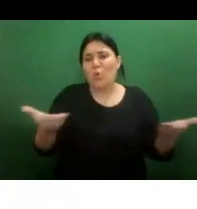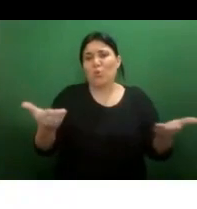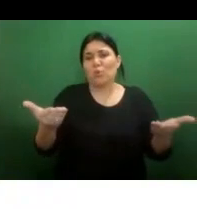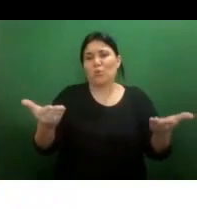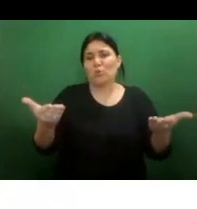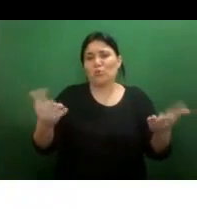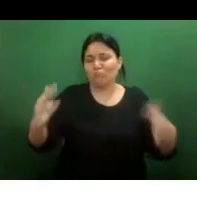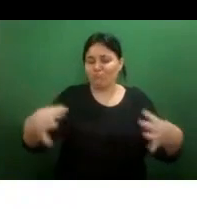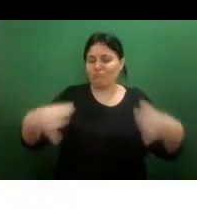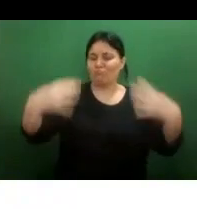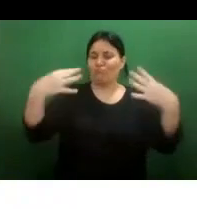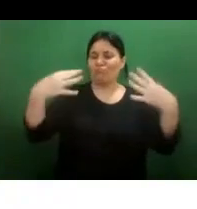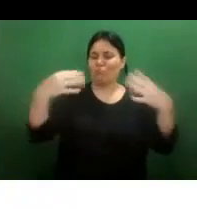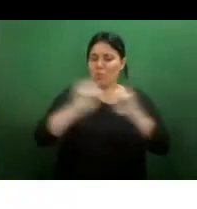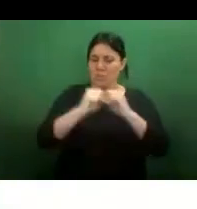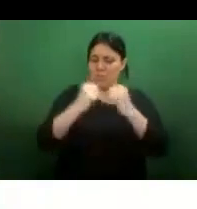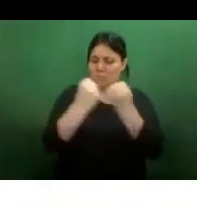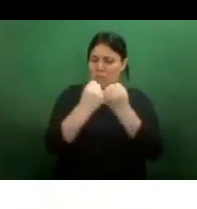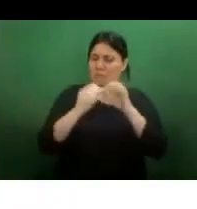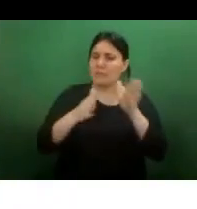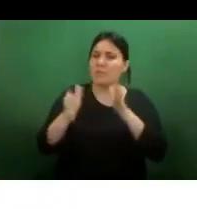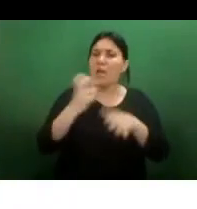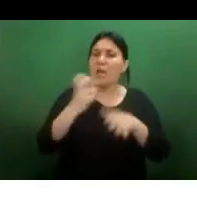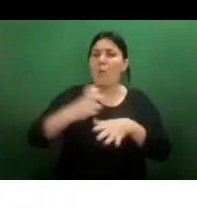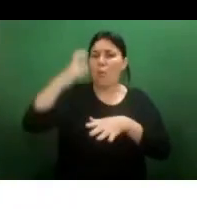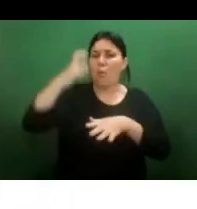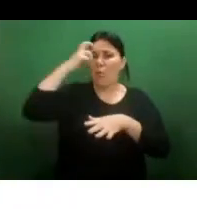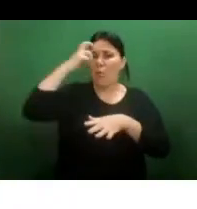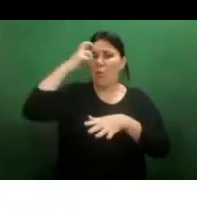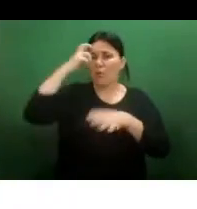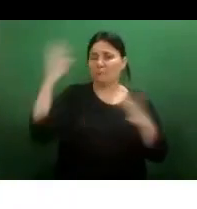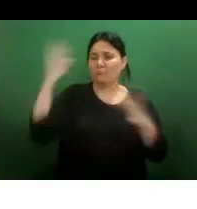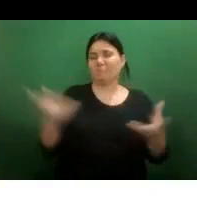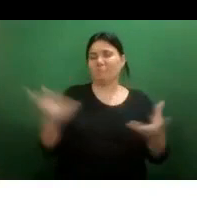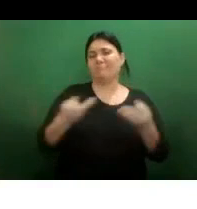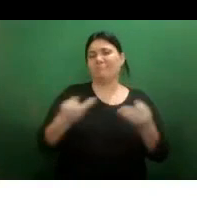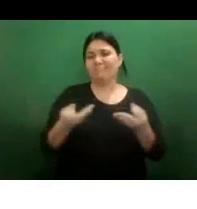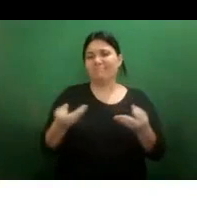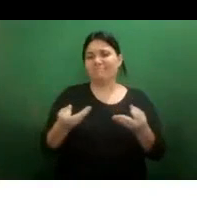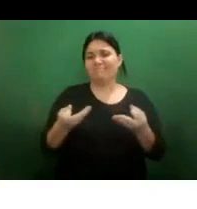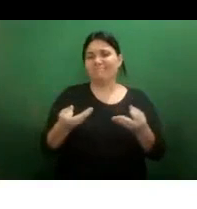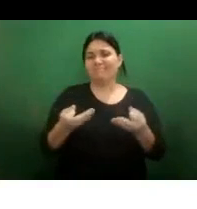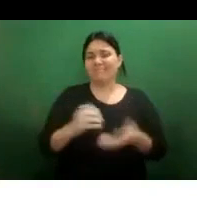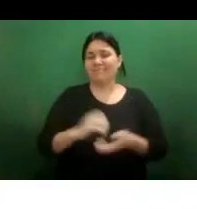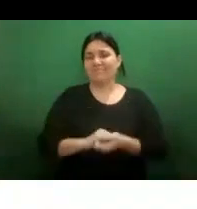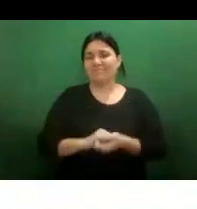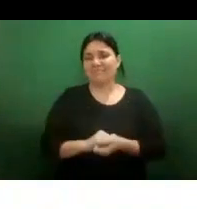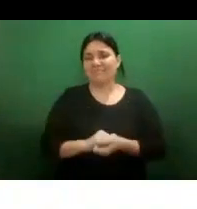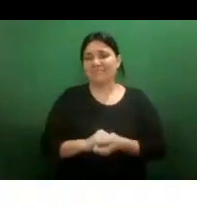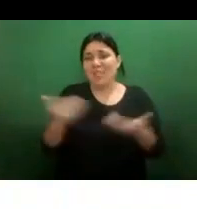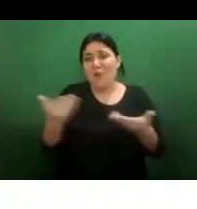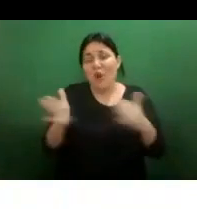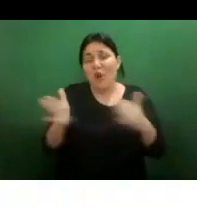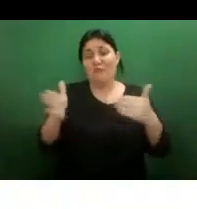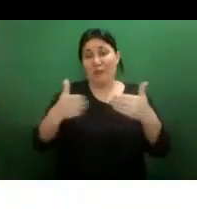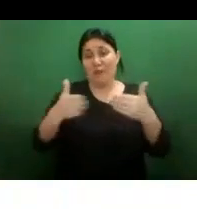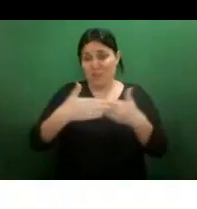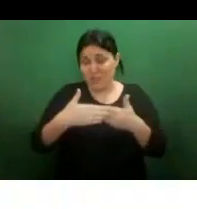Seminário Internacional de Acessibilidade Cultural ser um sucesso. Então, encerrando com essas